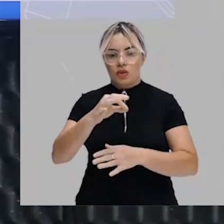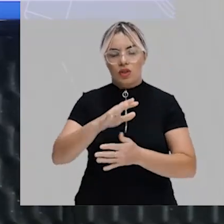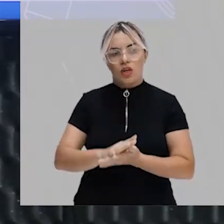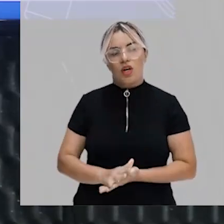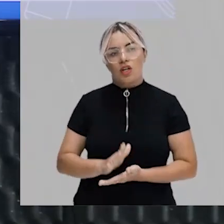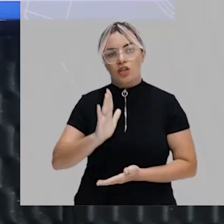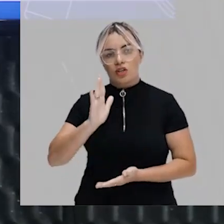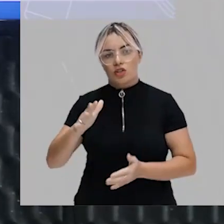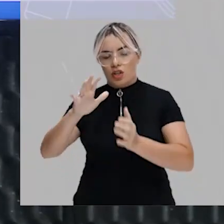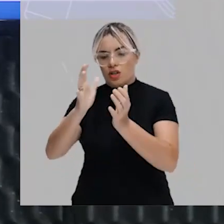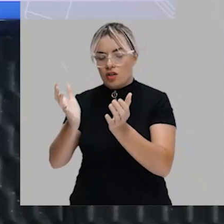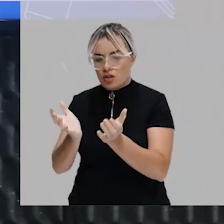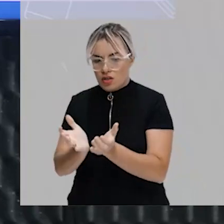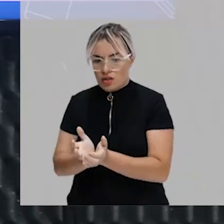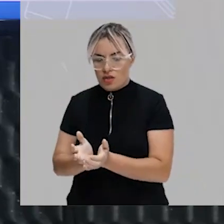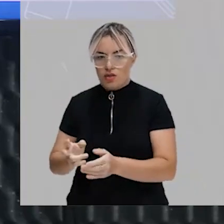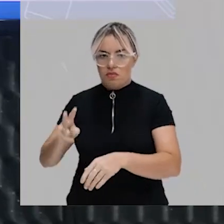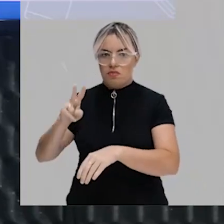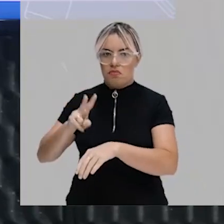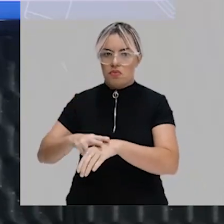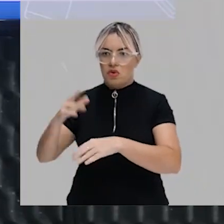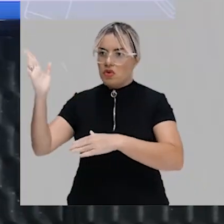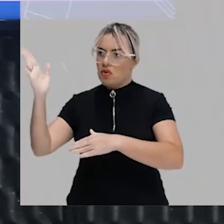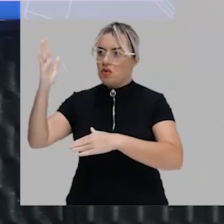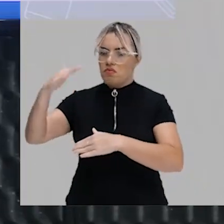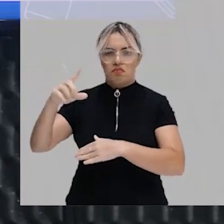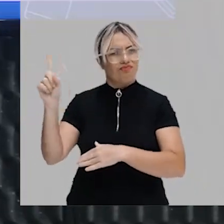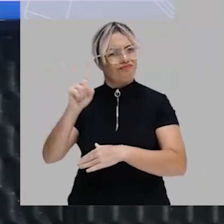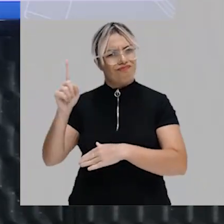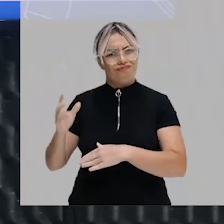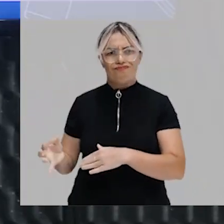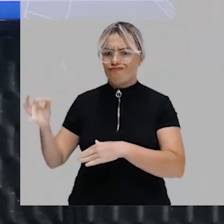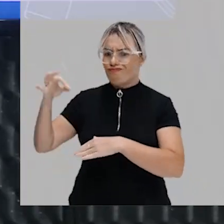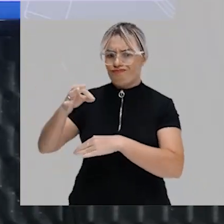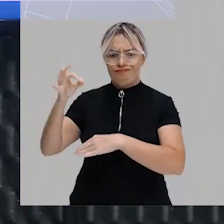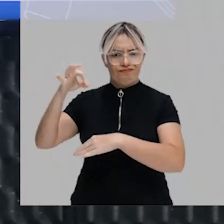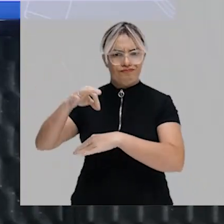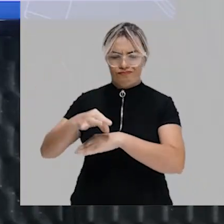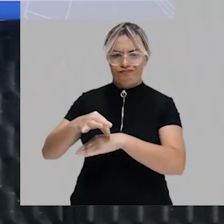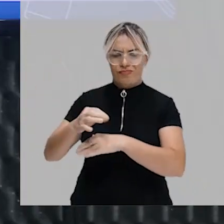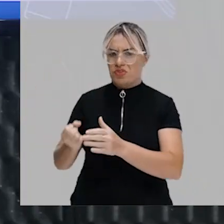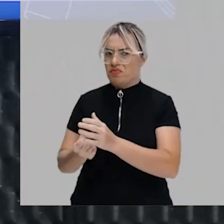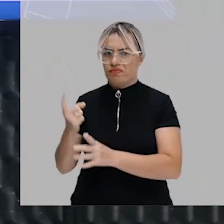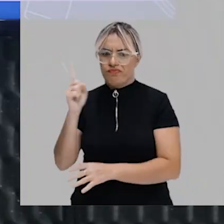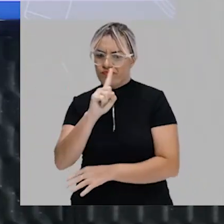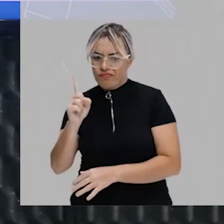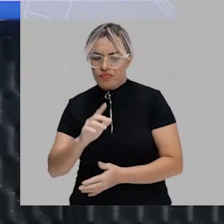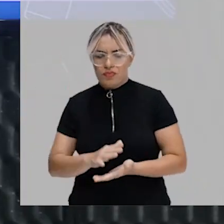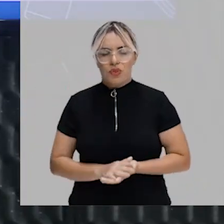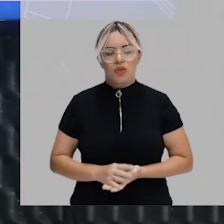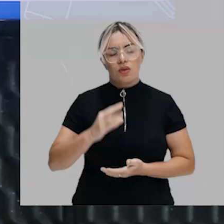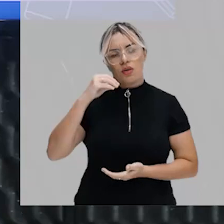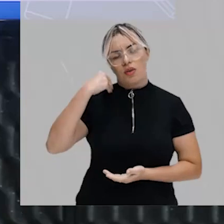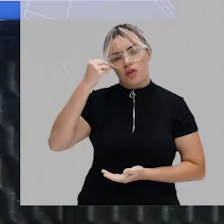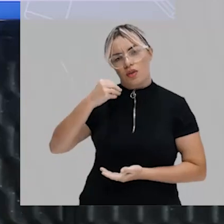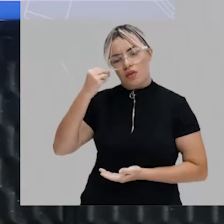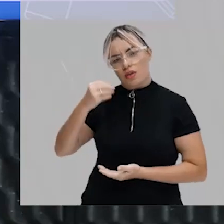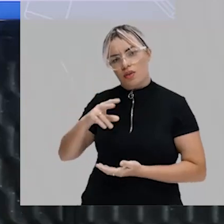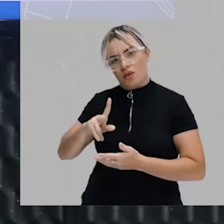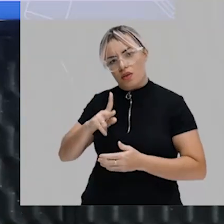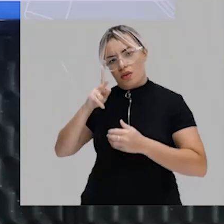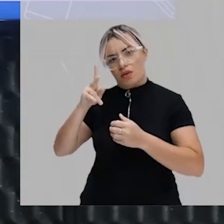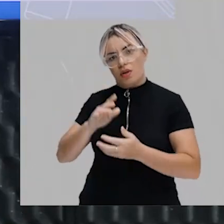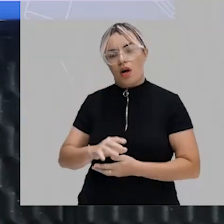fechado, com um pedaço de gás, ele viu que não nascia mosca. E ali, ele, por meio desse experimento, ele